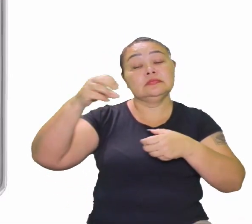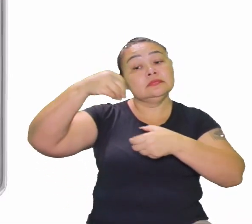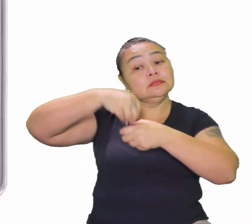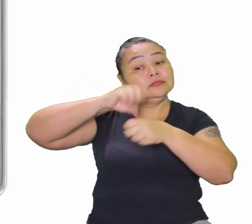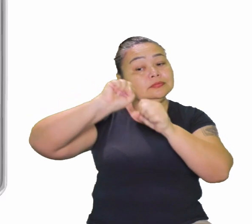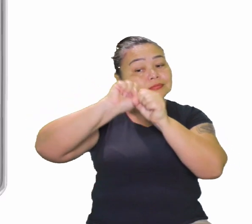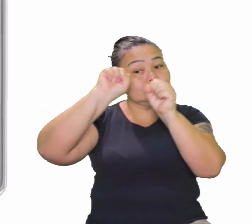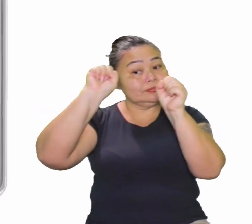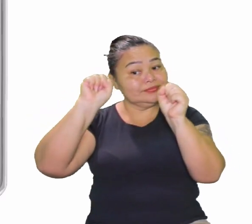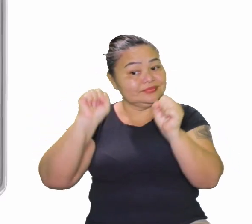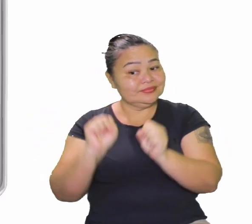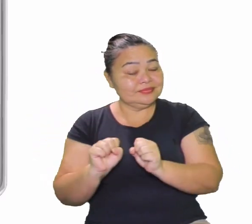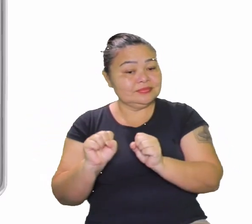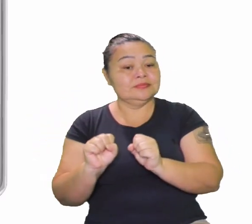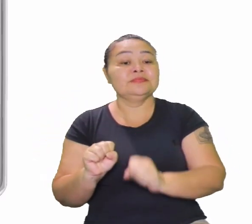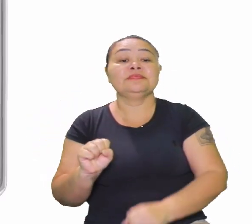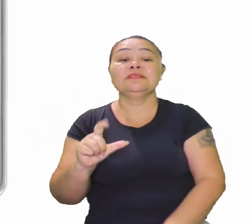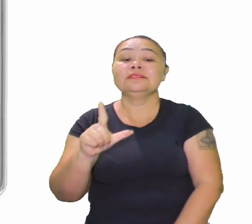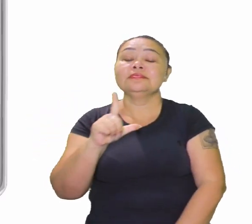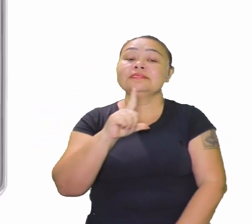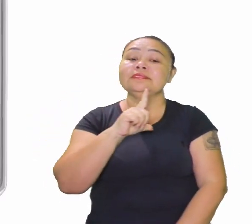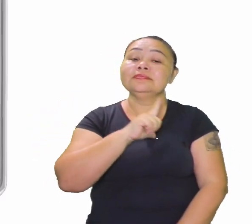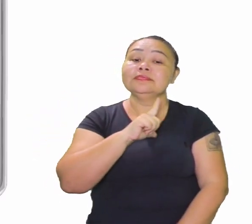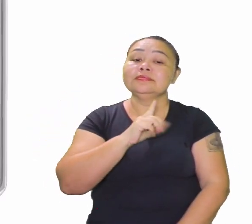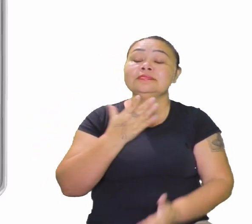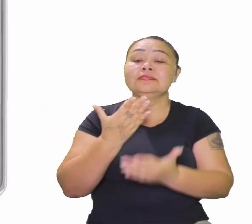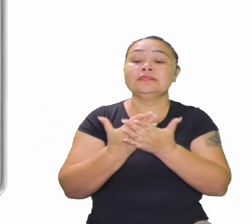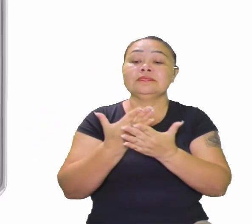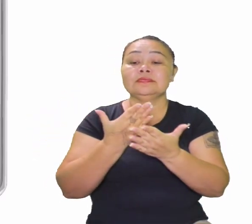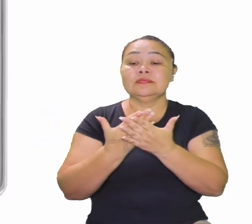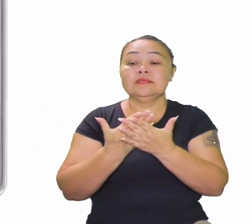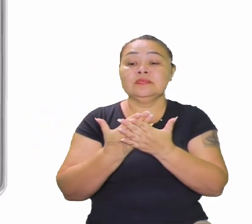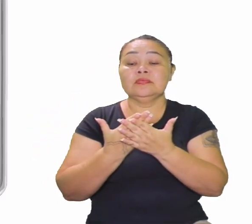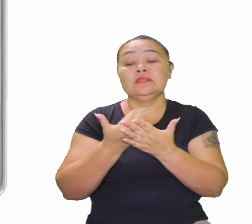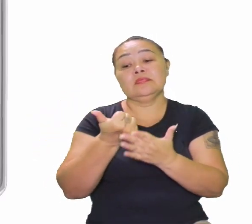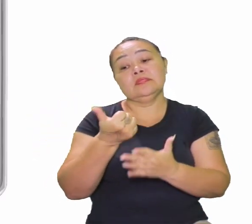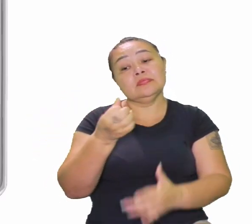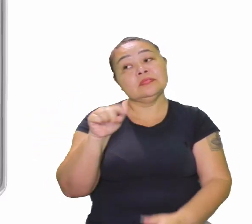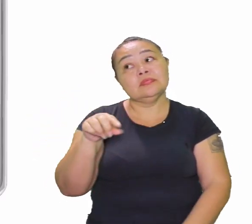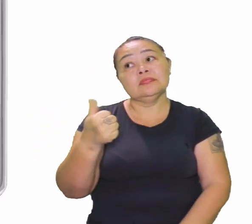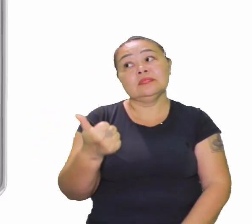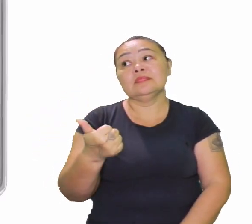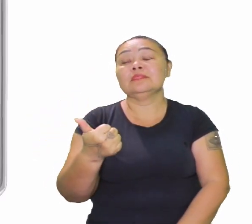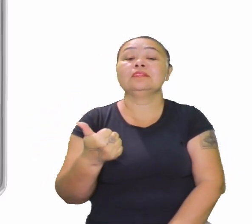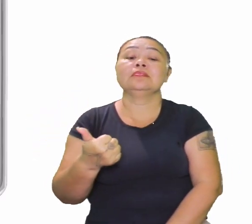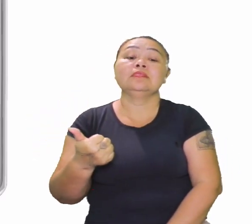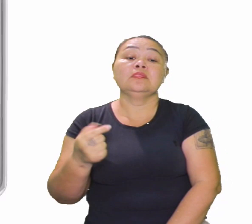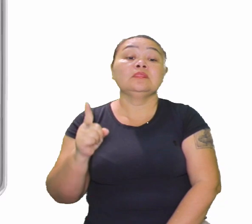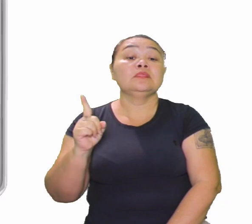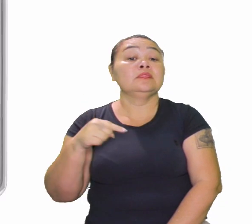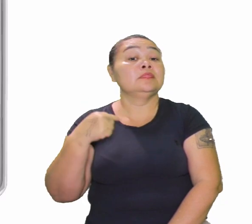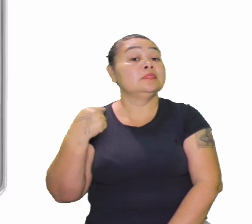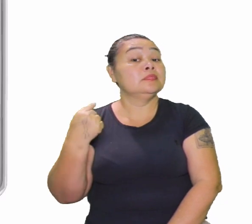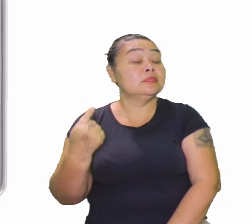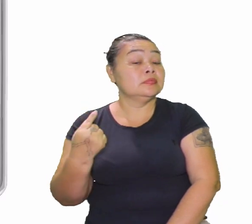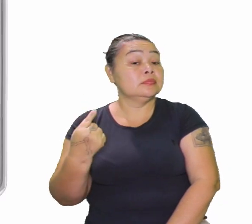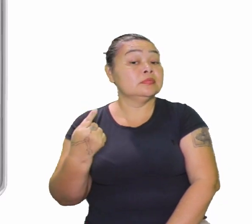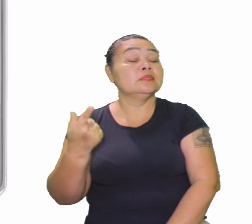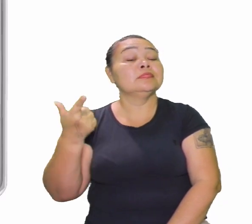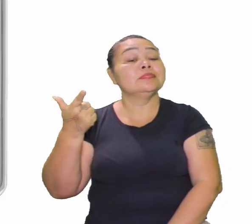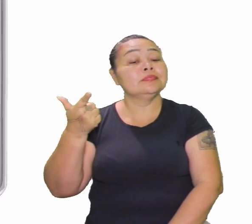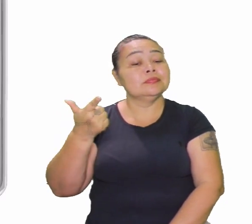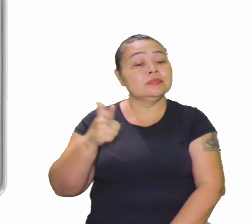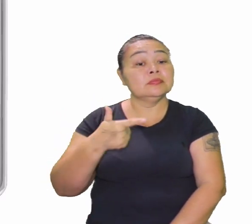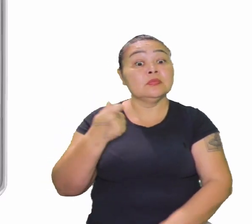SAFs, a gente teve ali na aula construída 16.1. E aí a gente enfatizou sobre